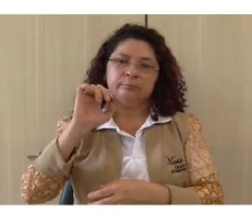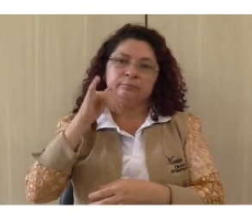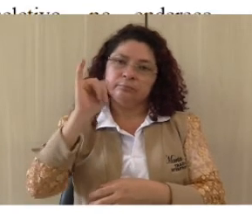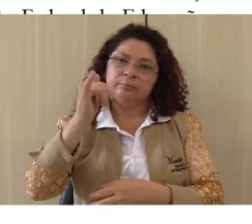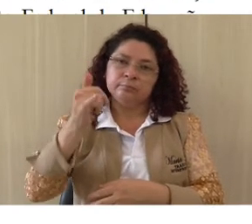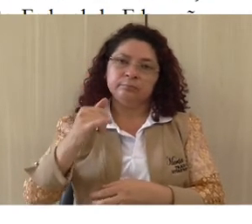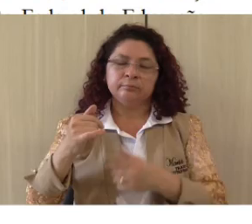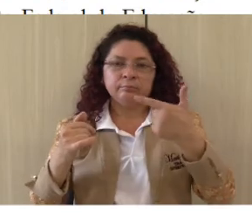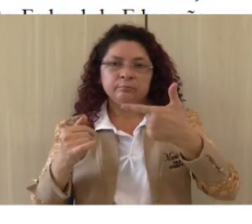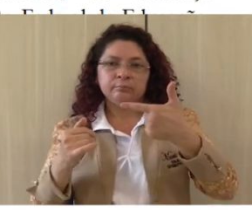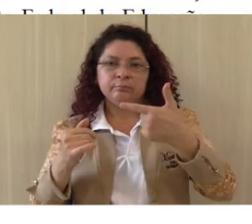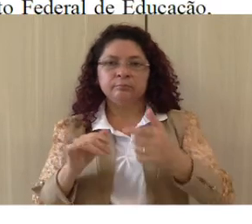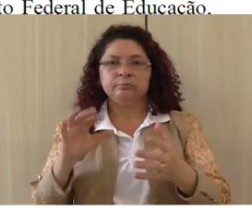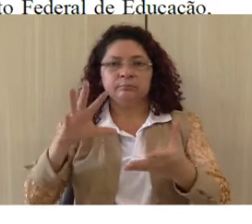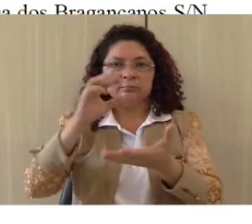2.